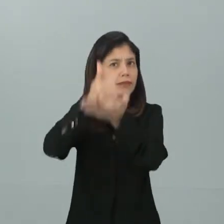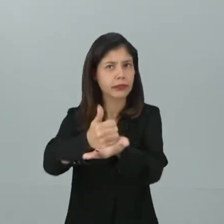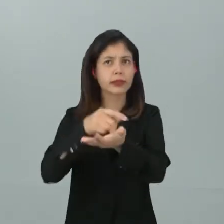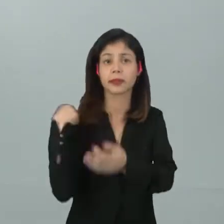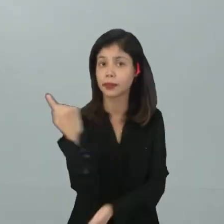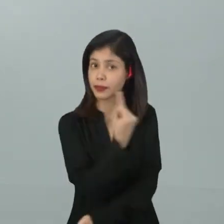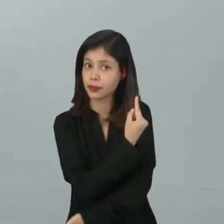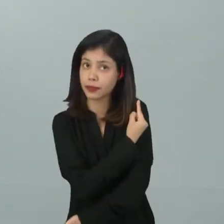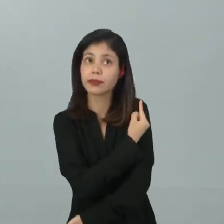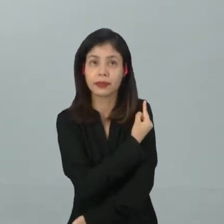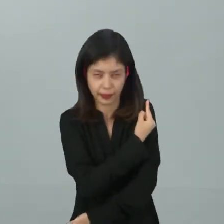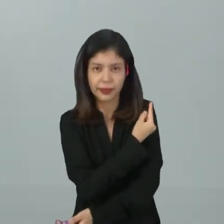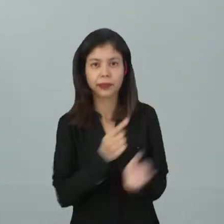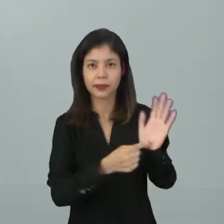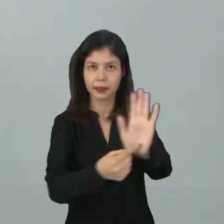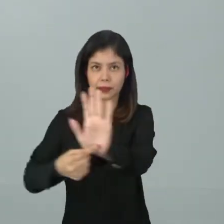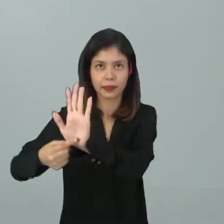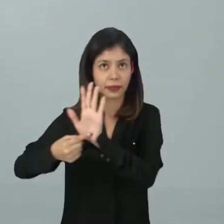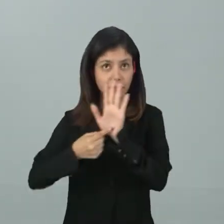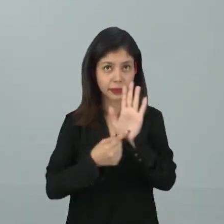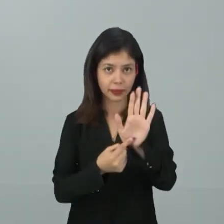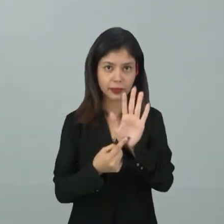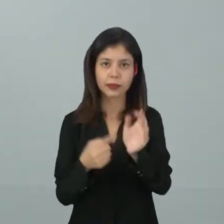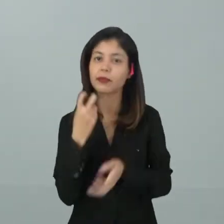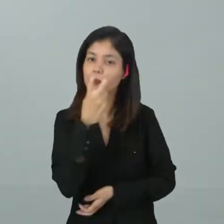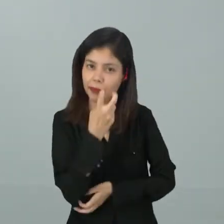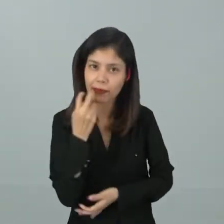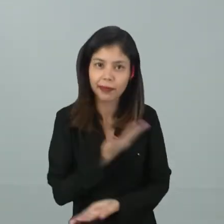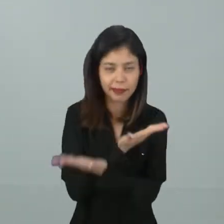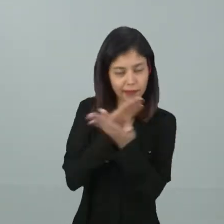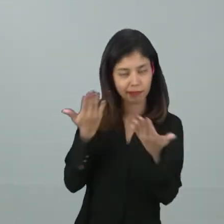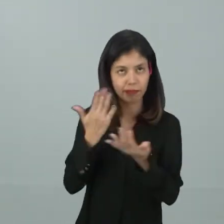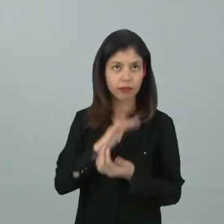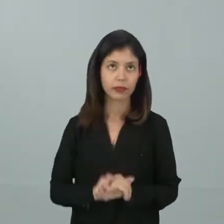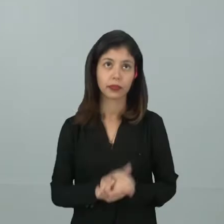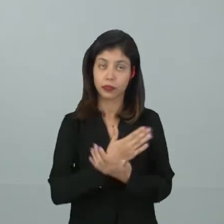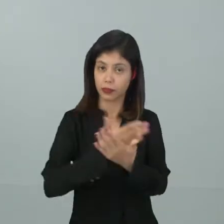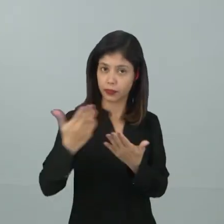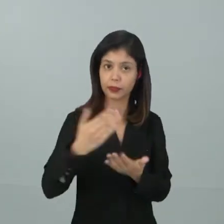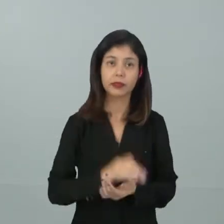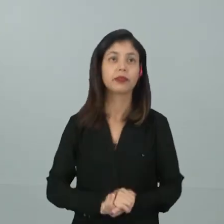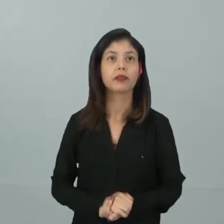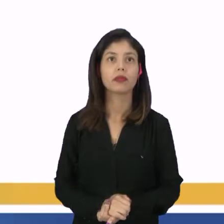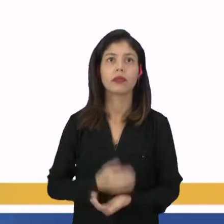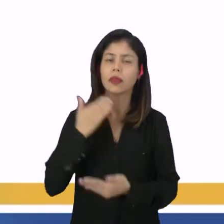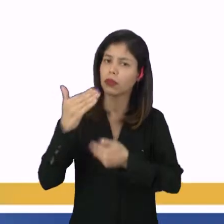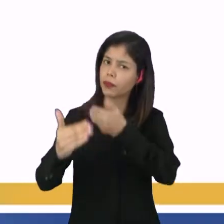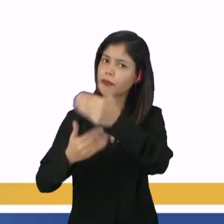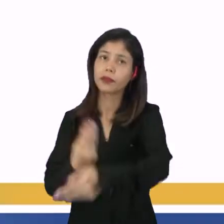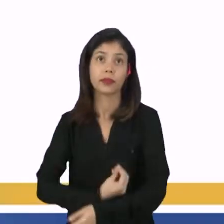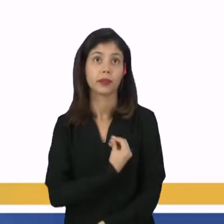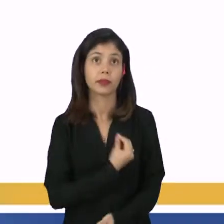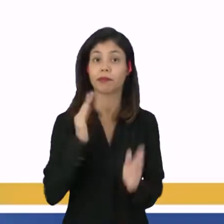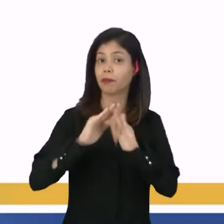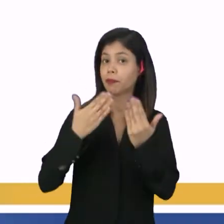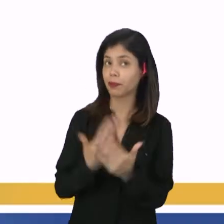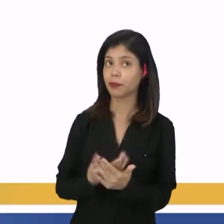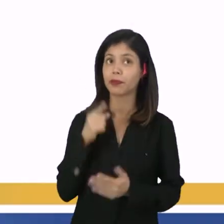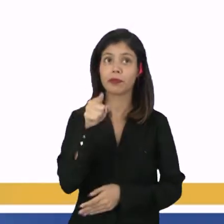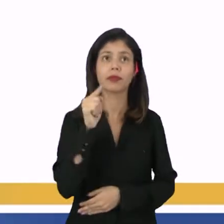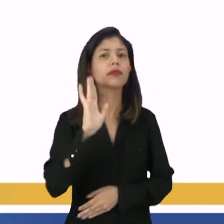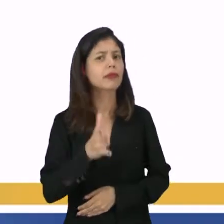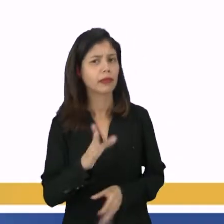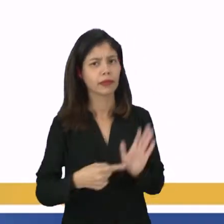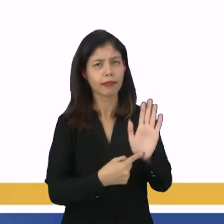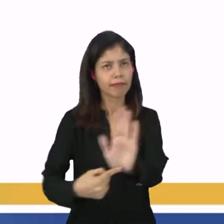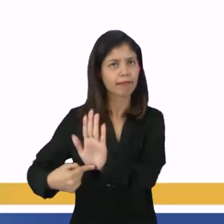apoio para as apresentações orais, tá? Essa vai ser a nossa aula de hoje. De início, vamos lá. Ao longo de sua vida escolar, você já